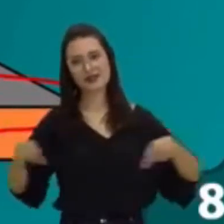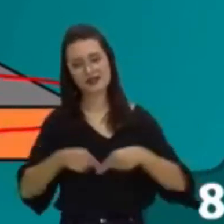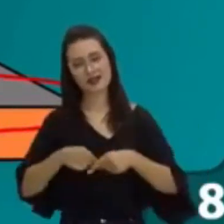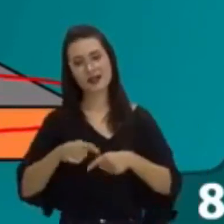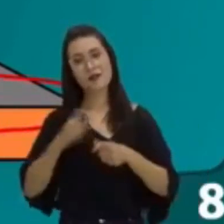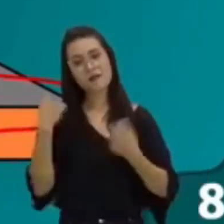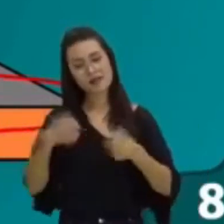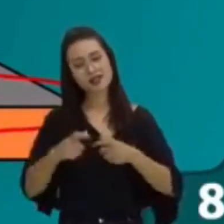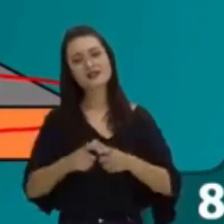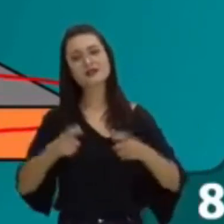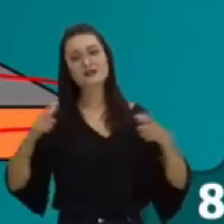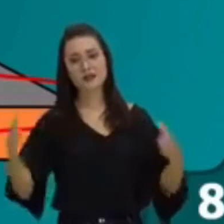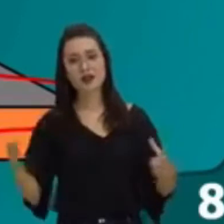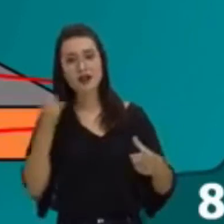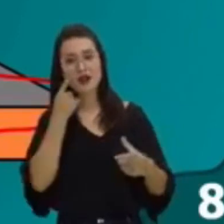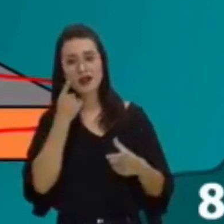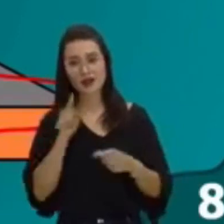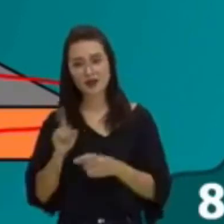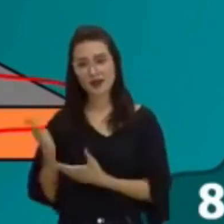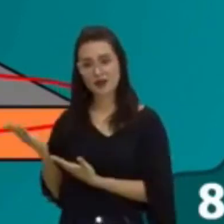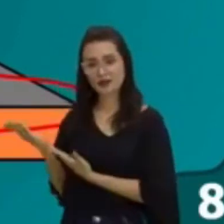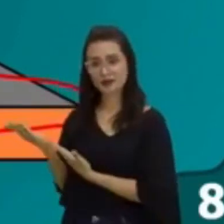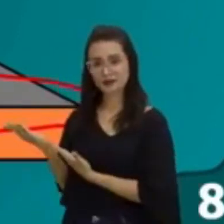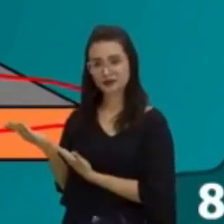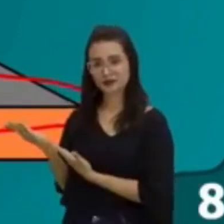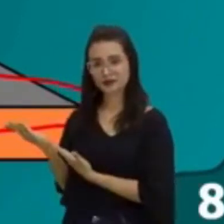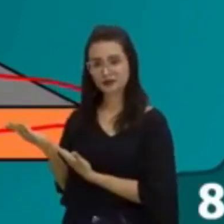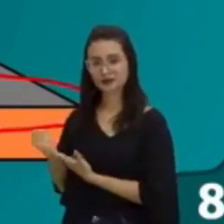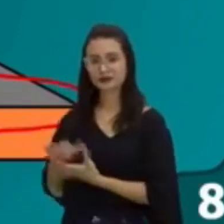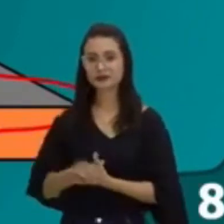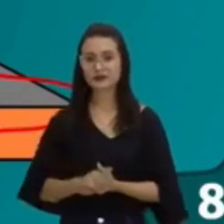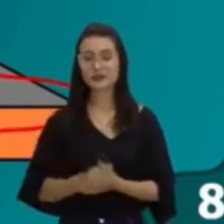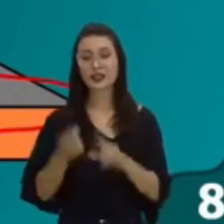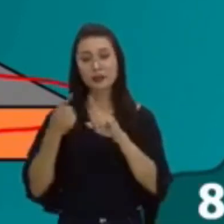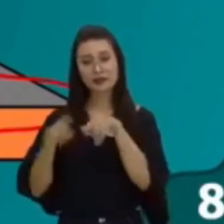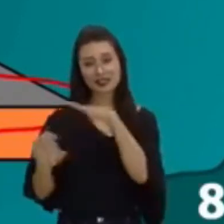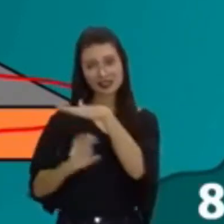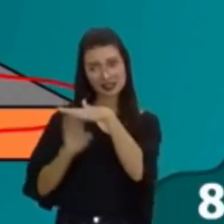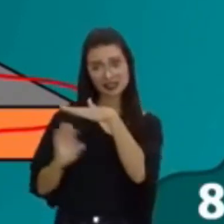aí, ó. Só que a mineradora,